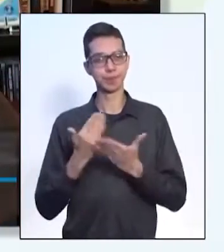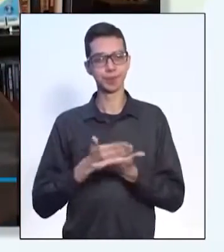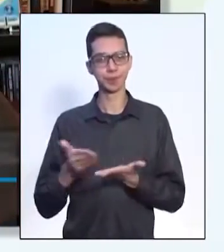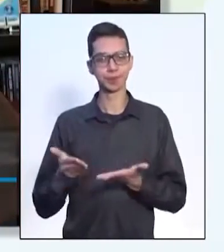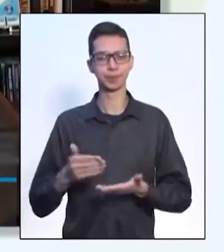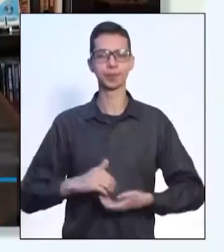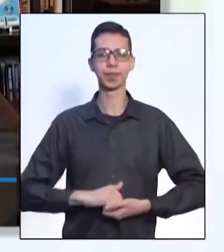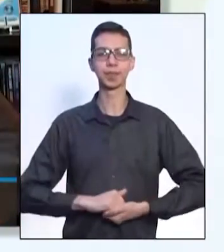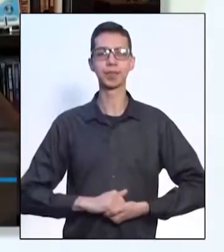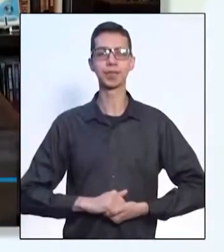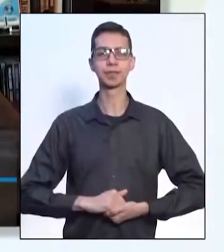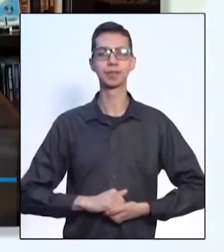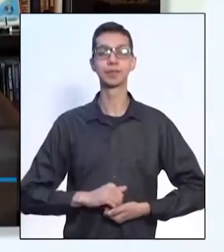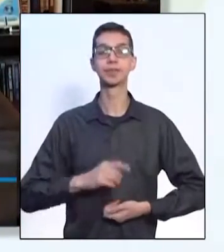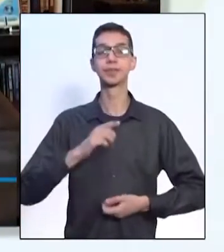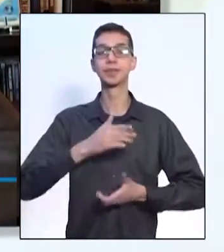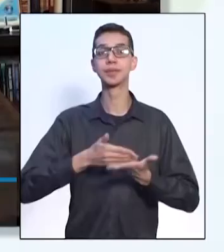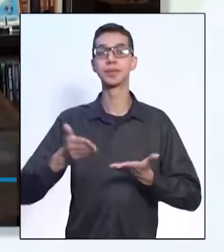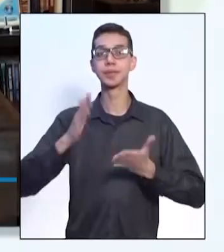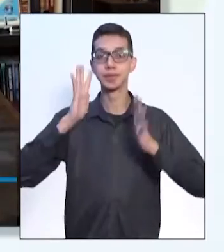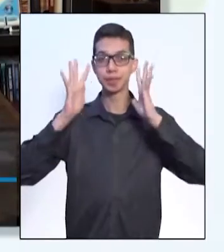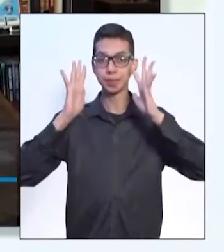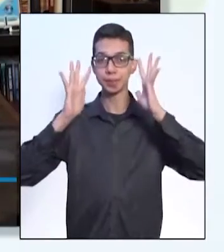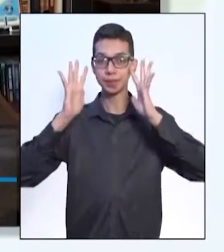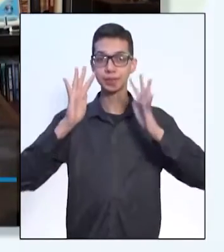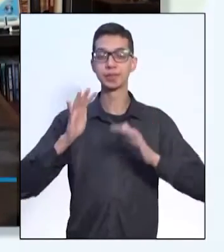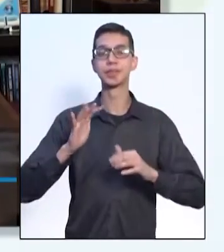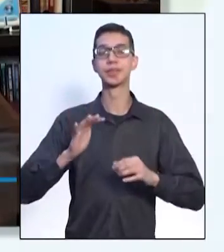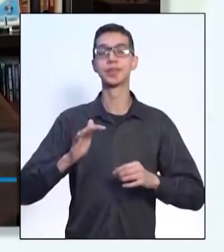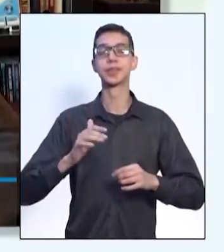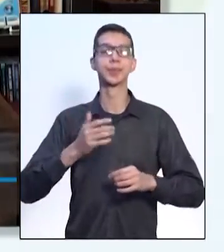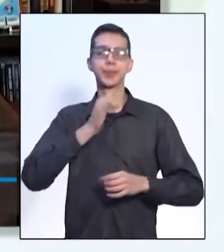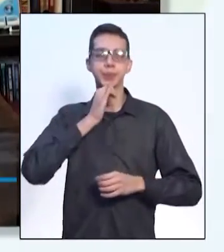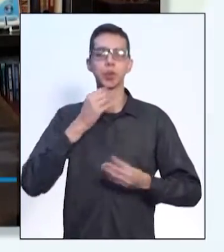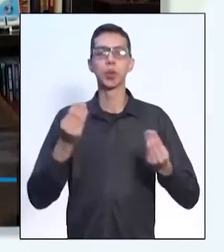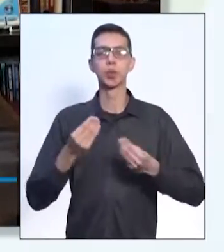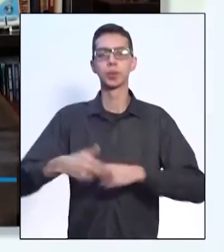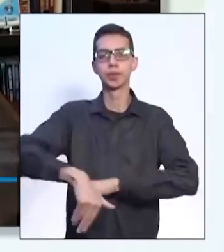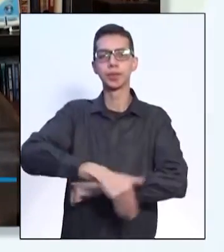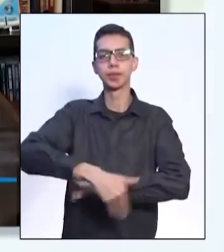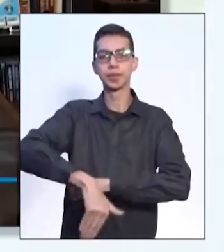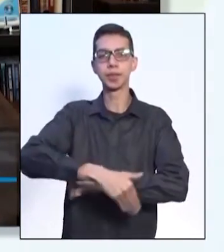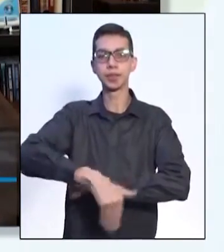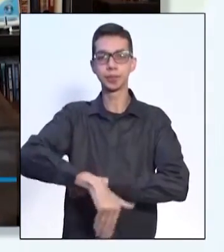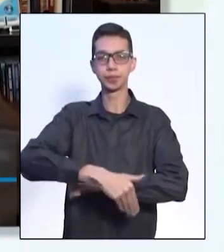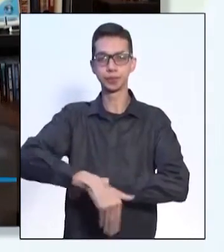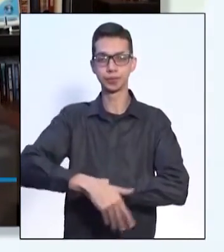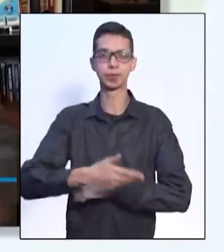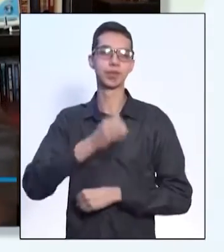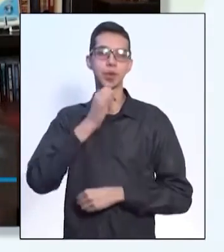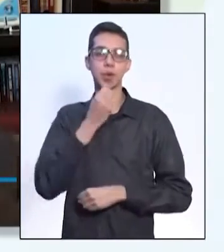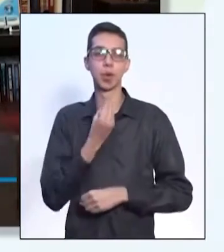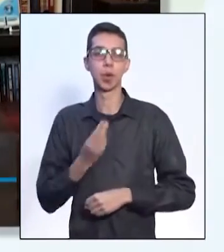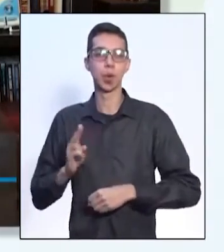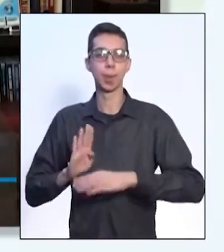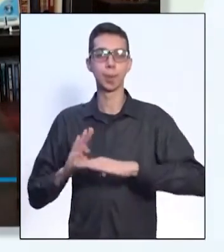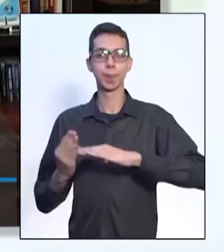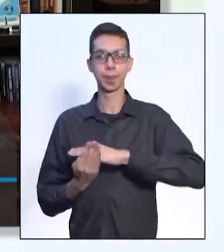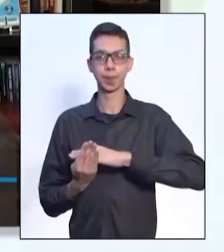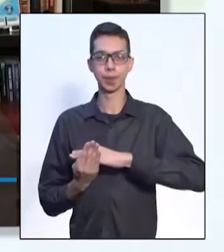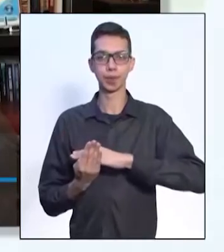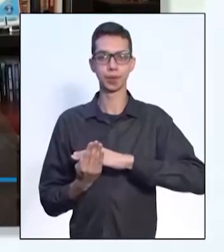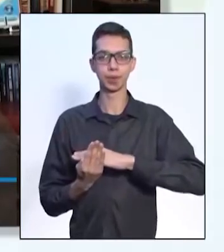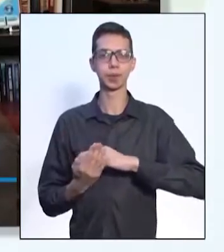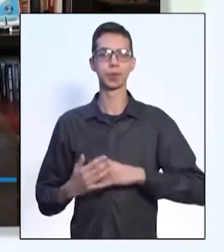começar imaginando como nós gostaríamos que fosse a nossa rua, o nosso bairro, o entorno do lugar onde a